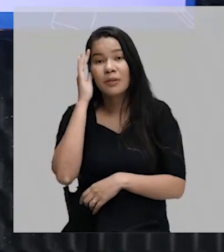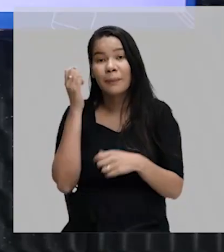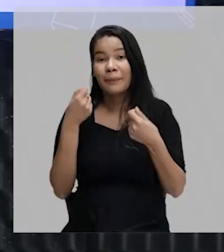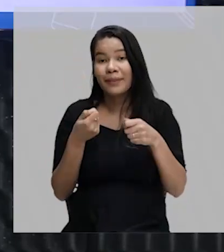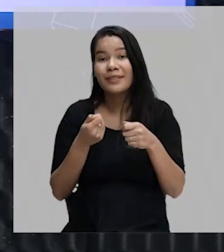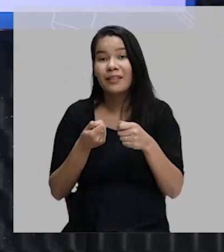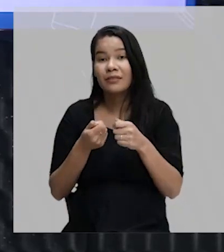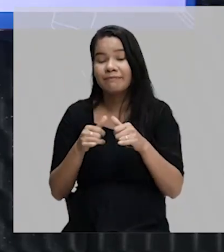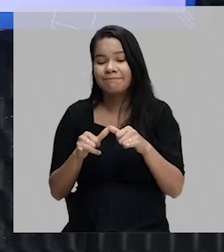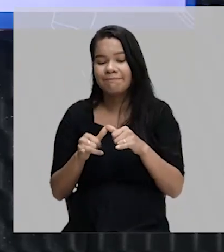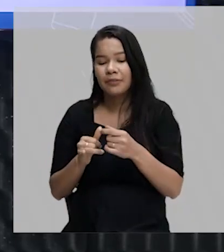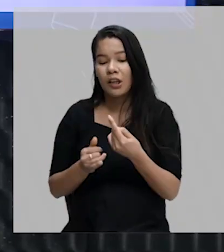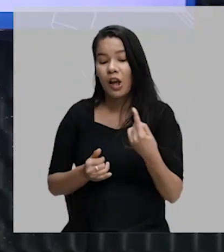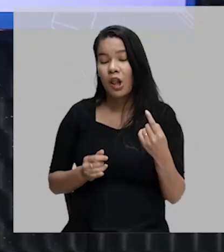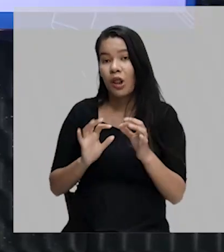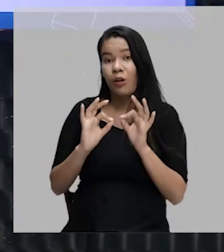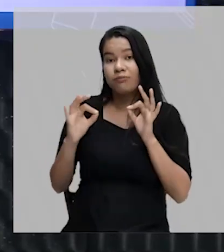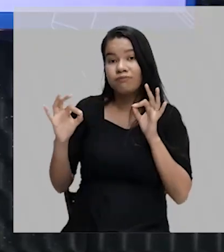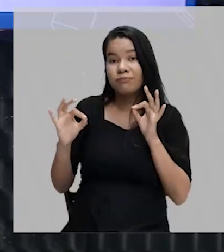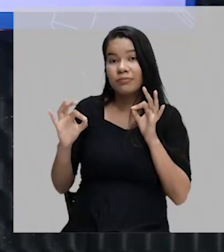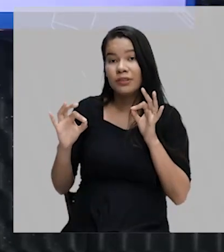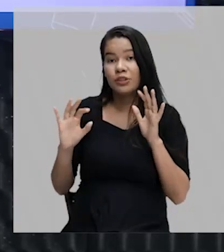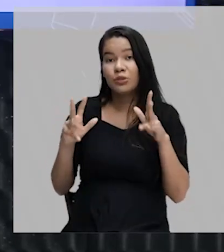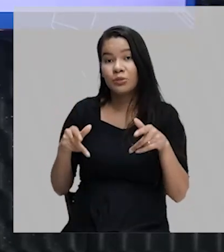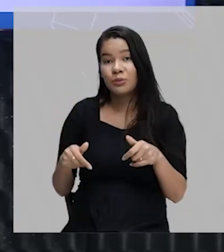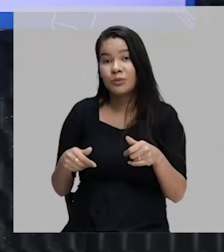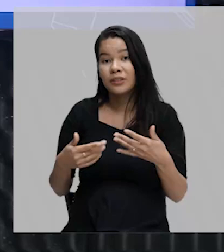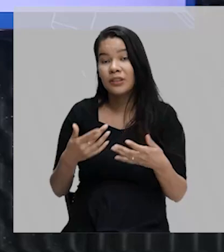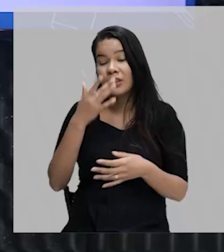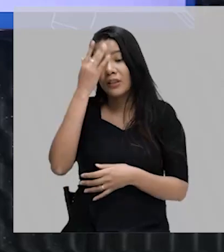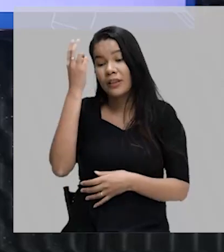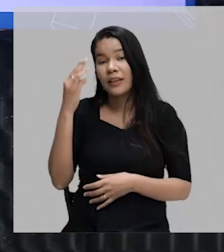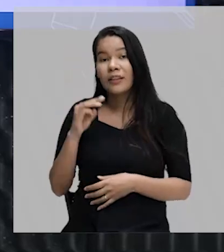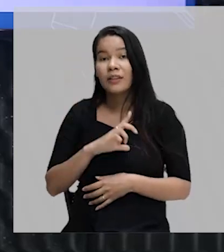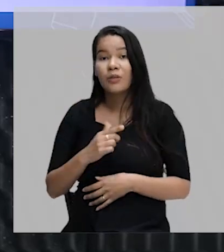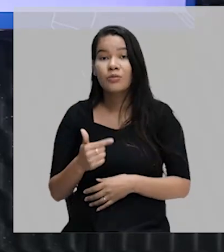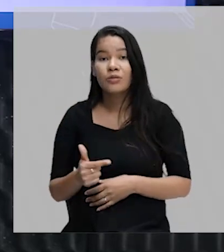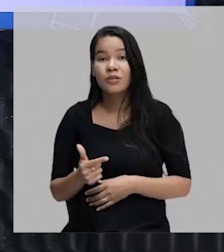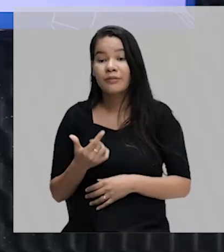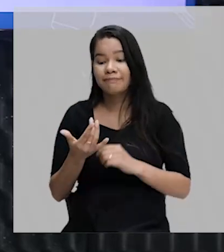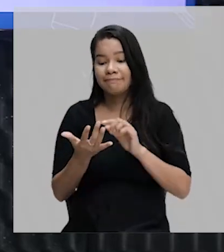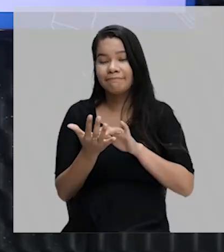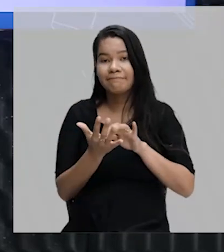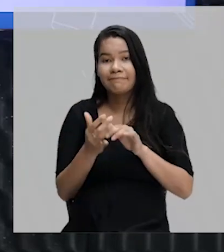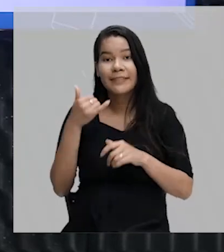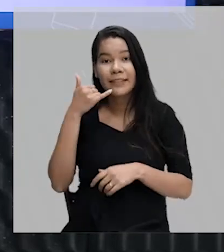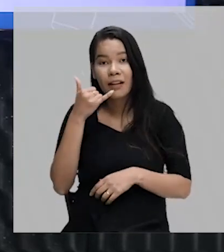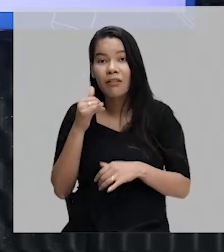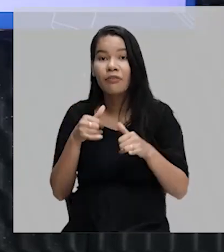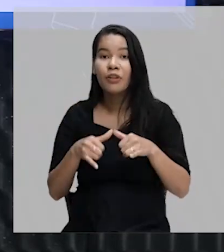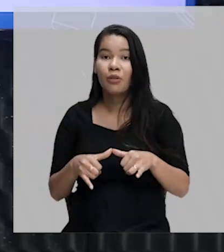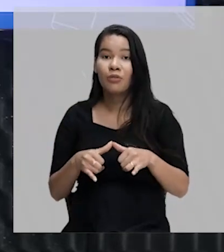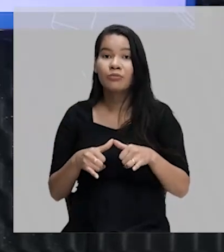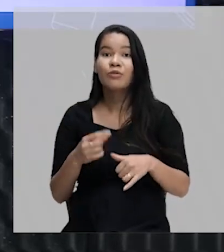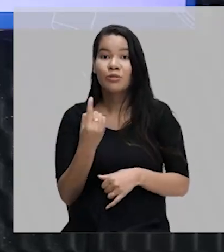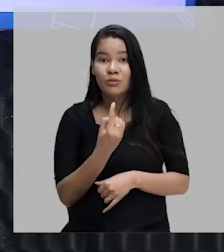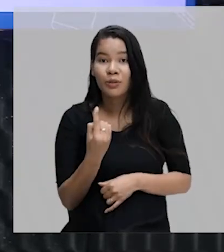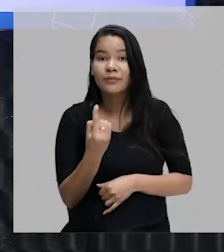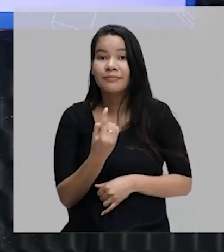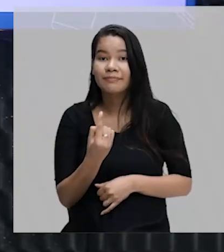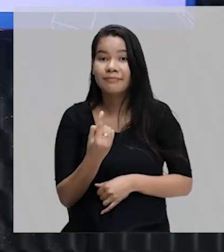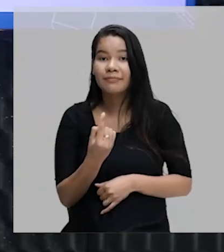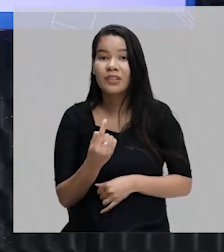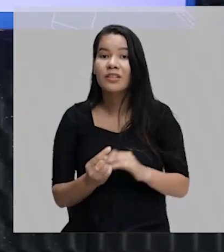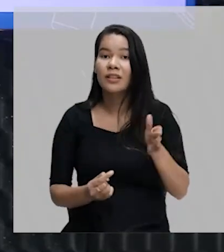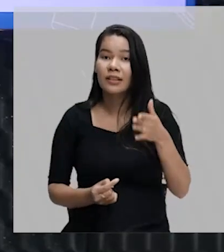se isolar, né? E quem não tinha celular ficou de fato isolado. Sabe-se de vários